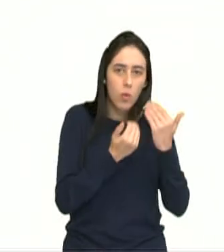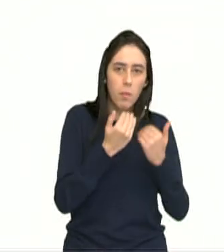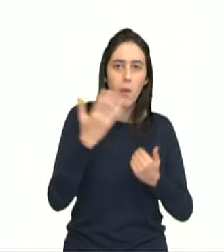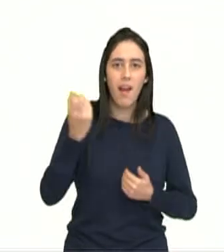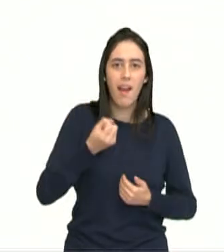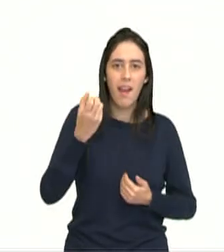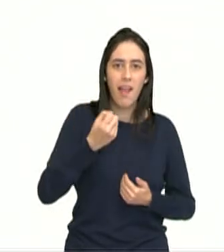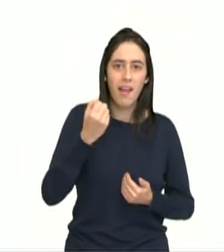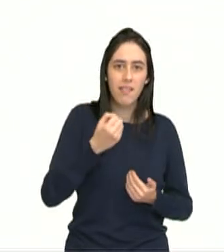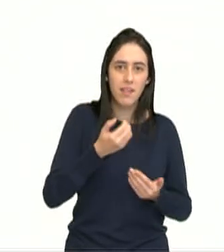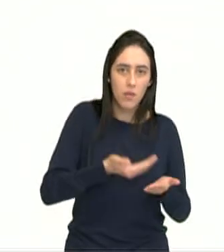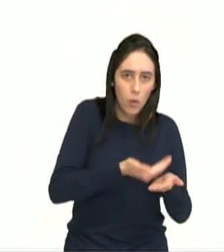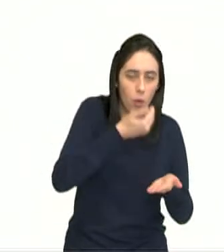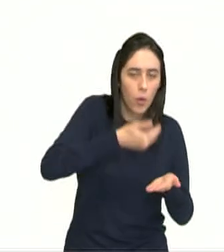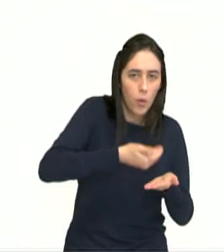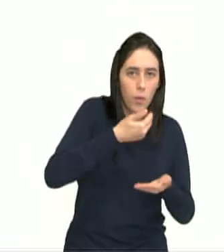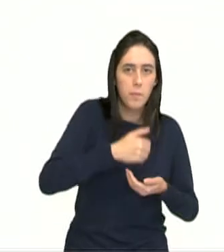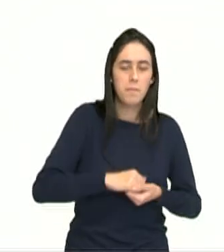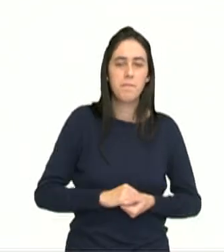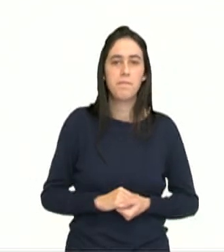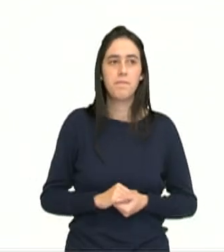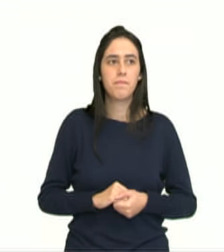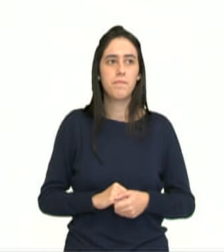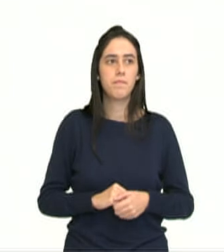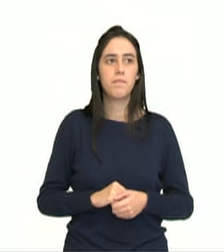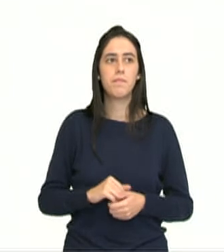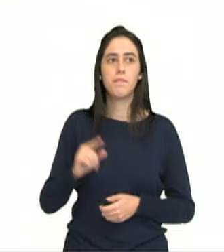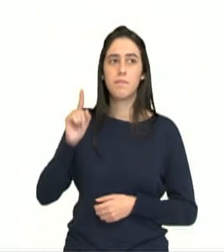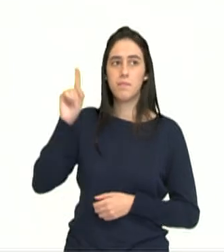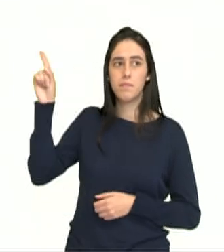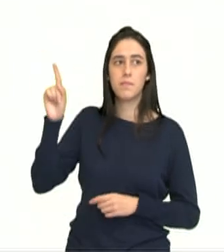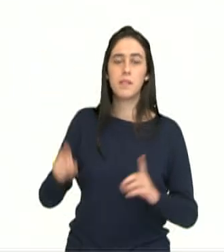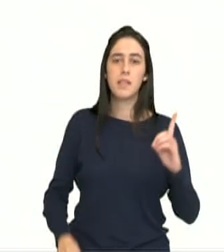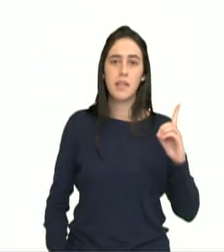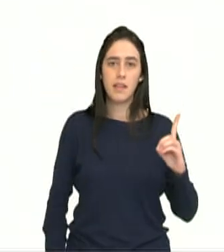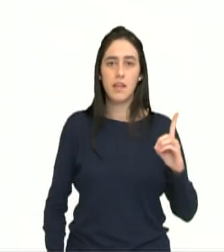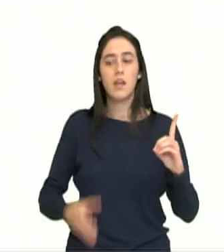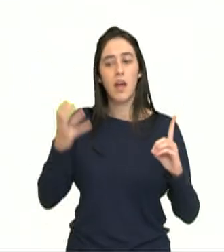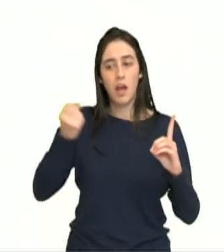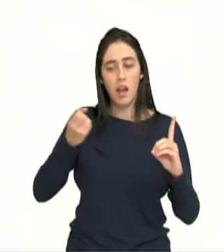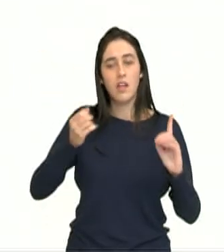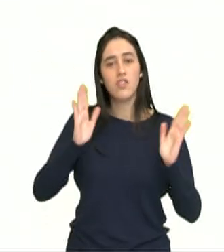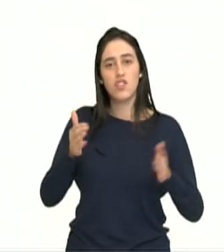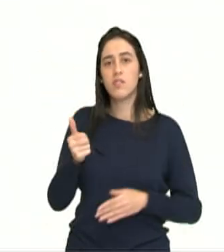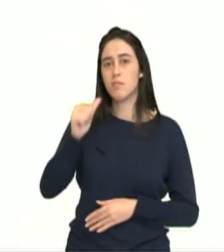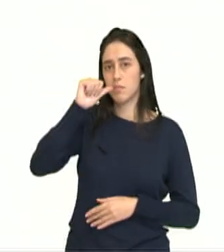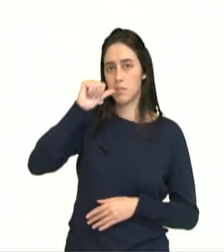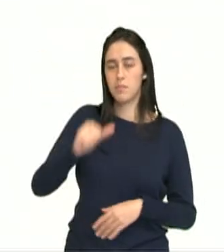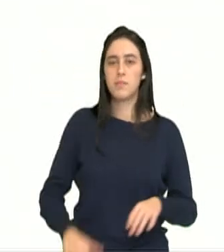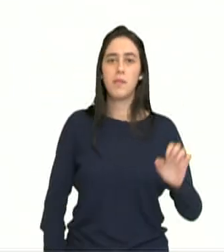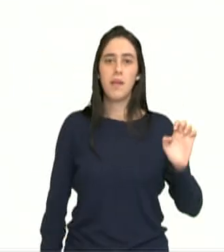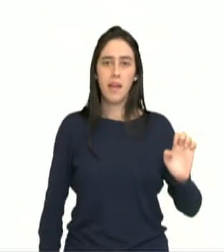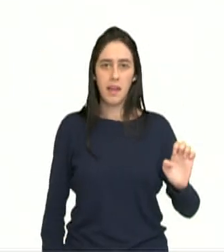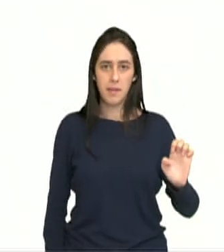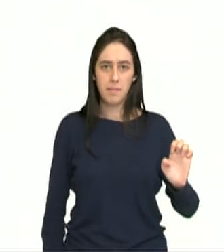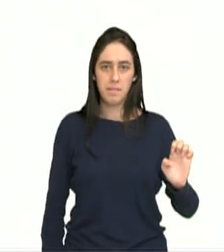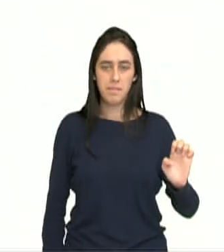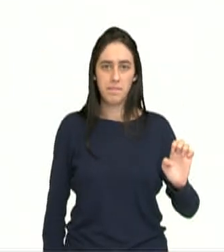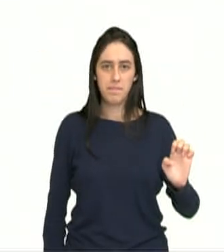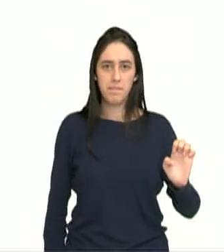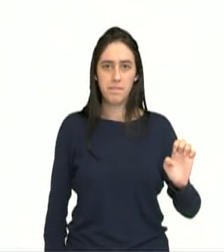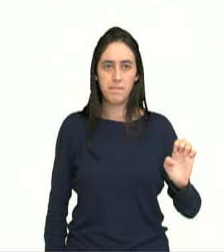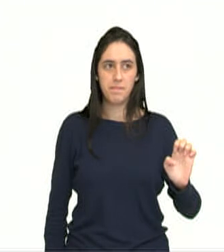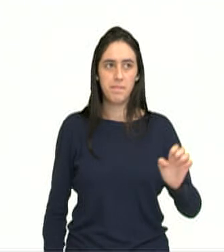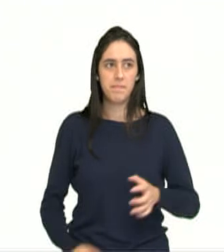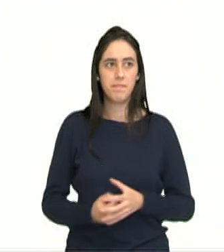Letter B, the milk was drunk, né? O leite foi bebido. Letra E, I will be offered the job, né? Será